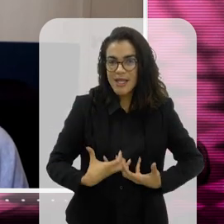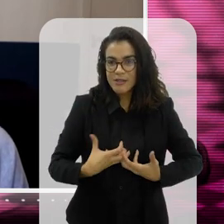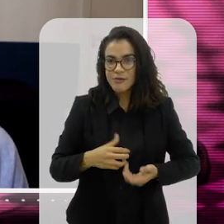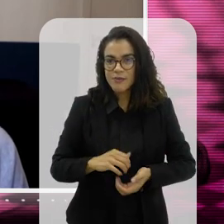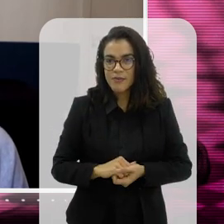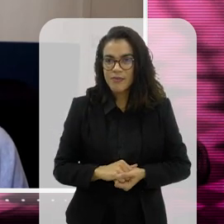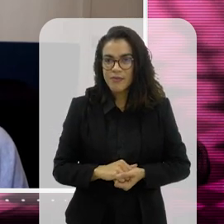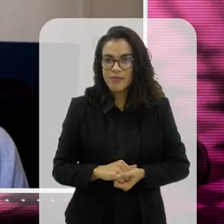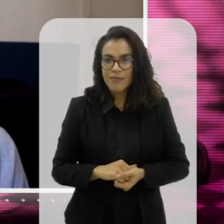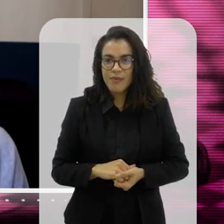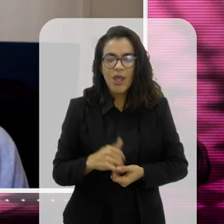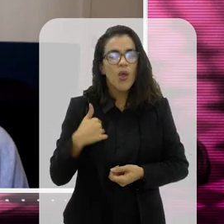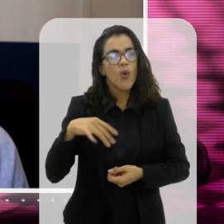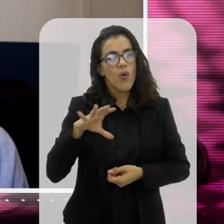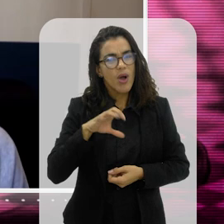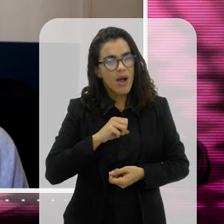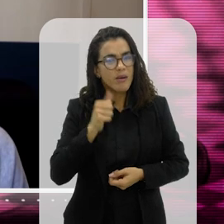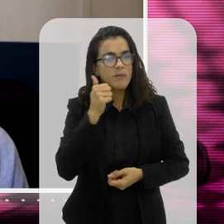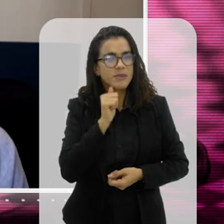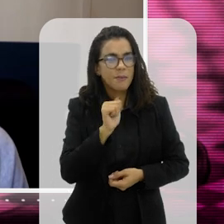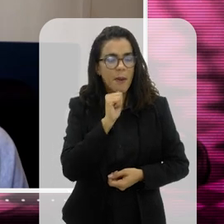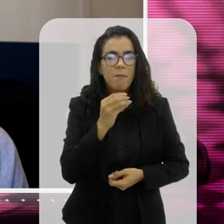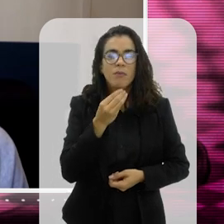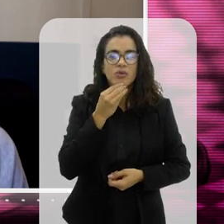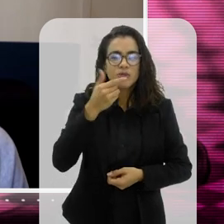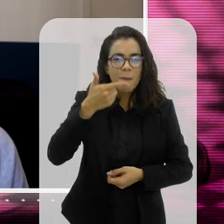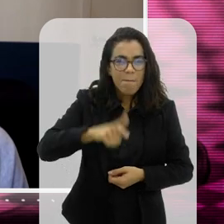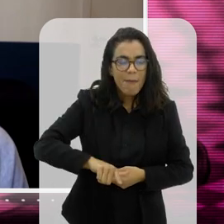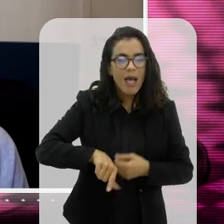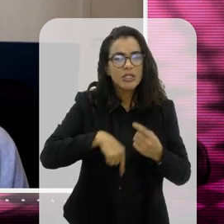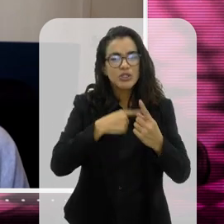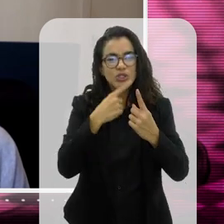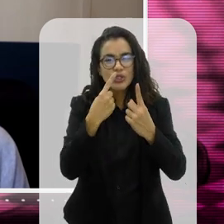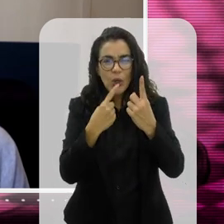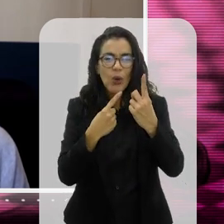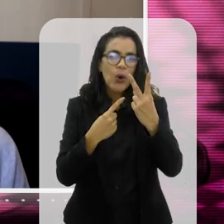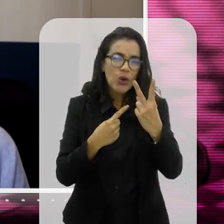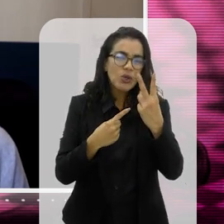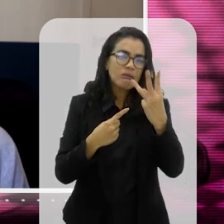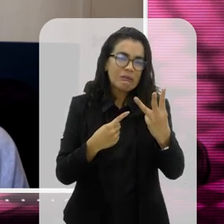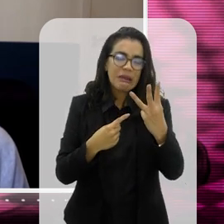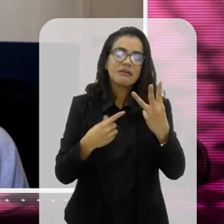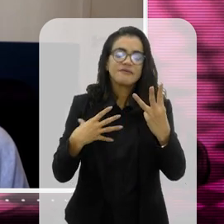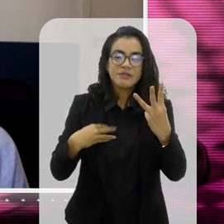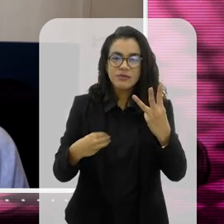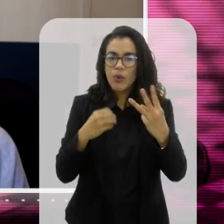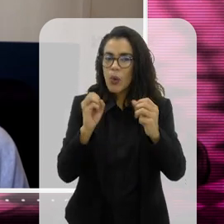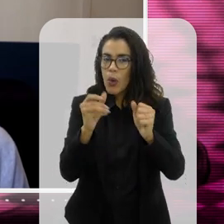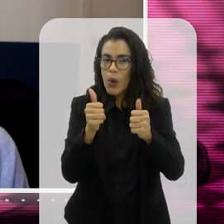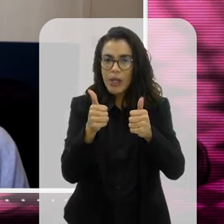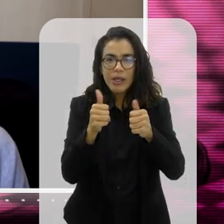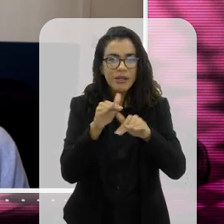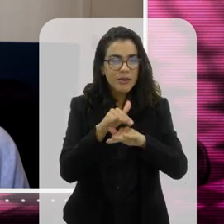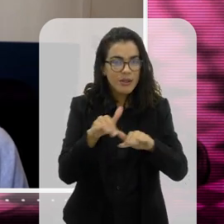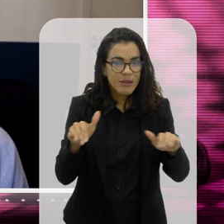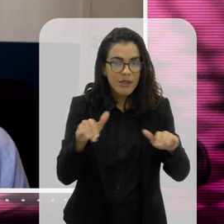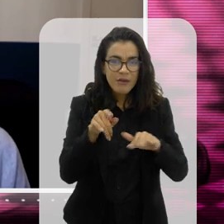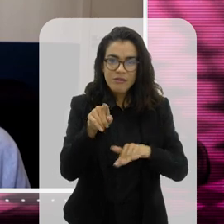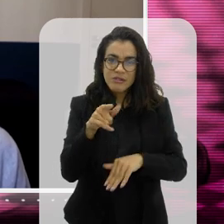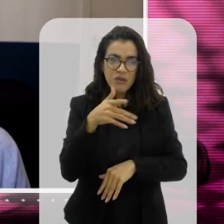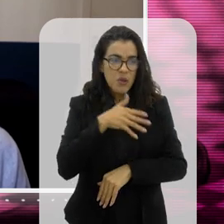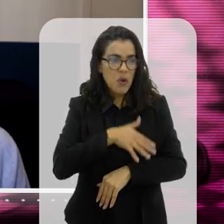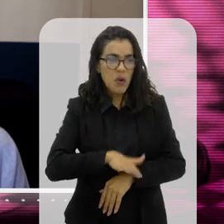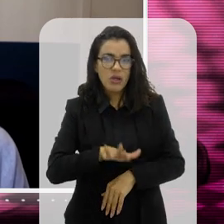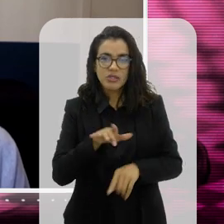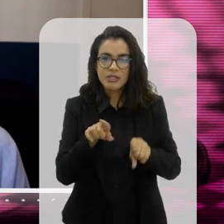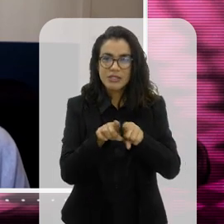essa sobrecarga feminina. Você falou, eu amo ser mãe, podia ter mais dois ou três, mas e tá tudo bem em algum